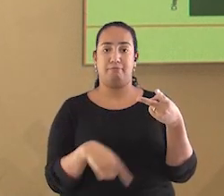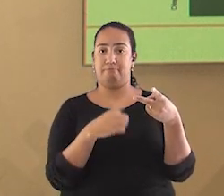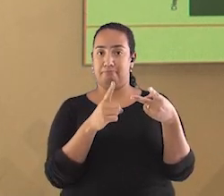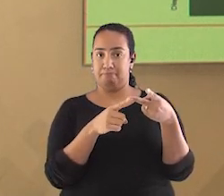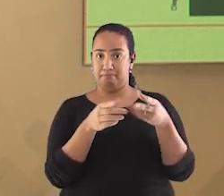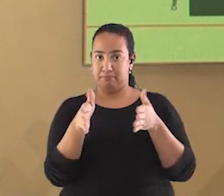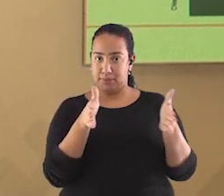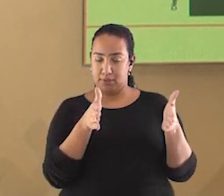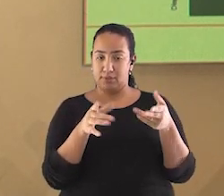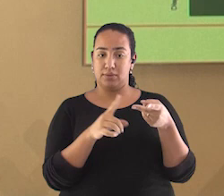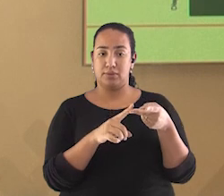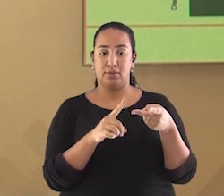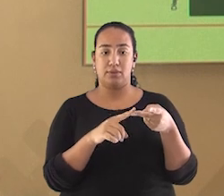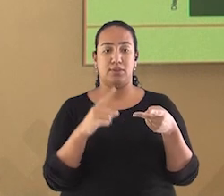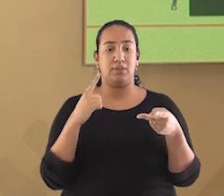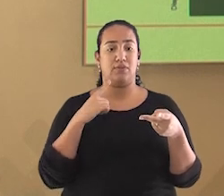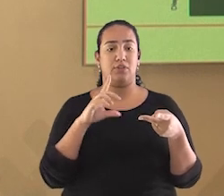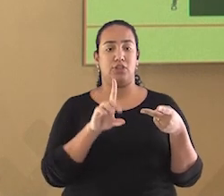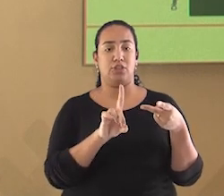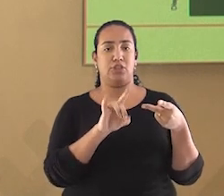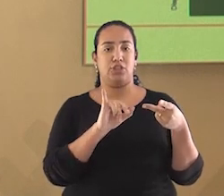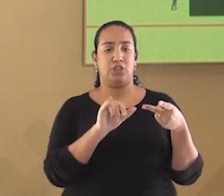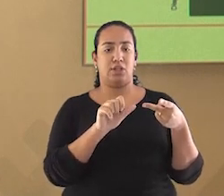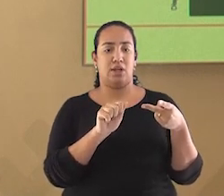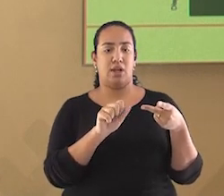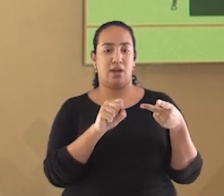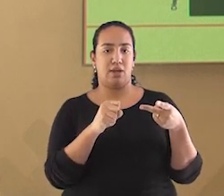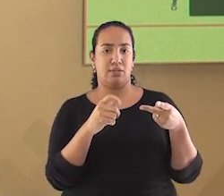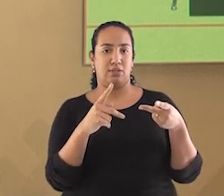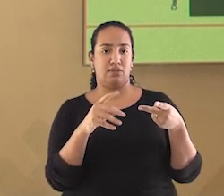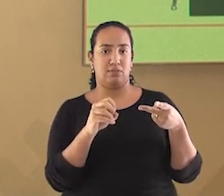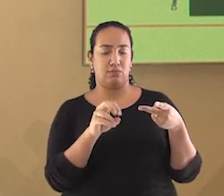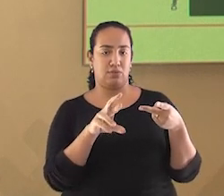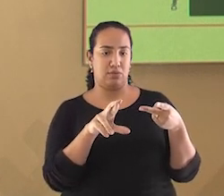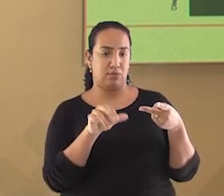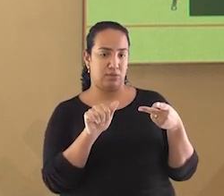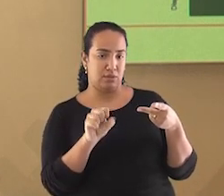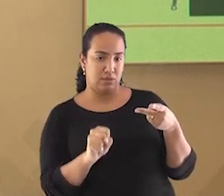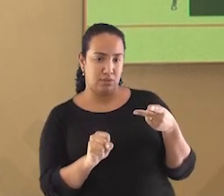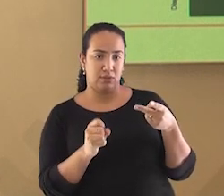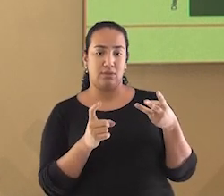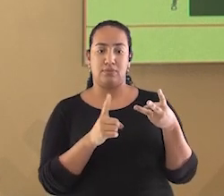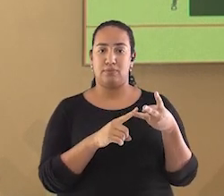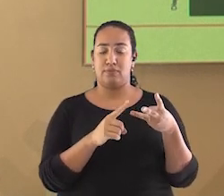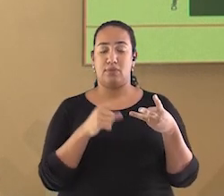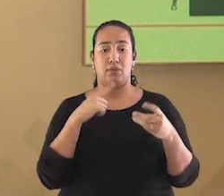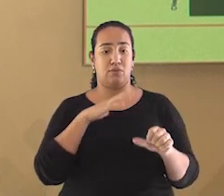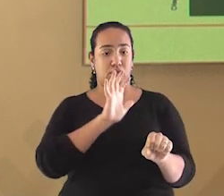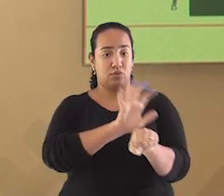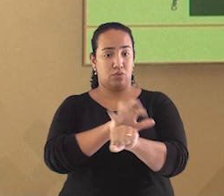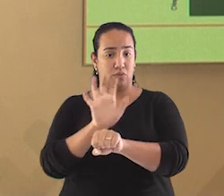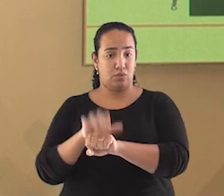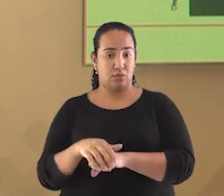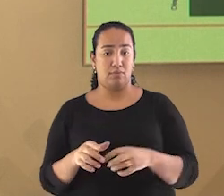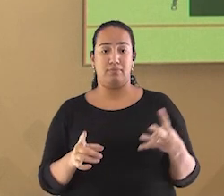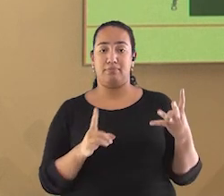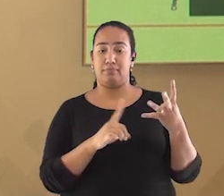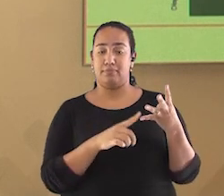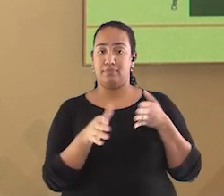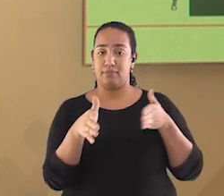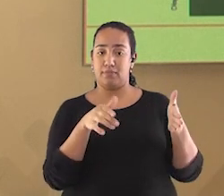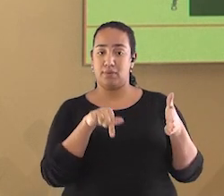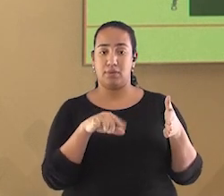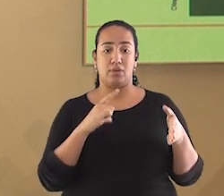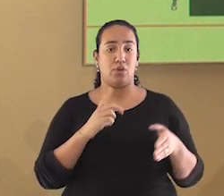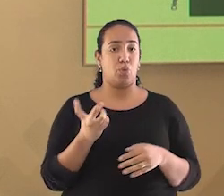período homérico, pelas diásporas e eupatrídas. Arcaico, polis e colonização. No período clássico, nós temos